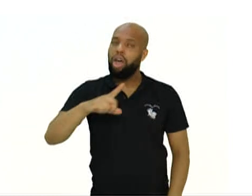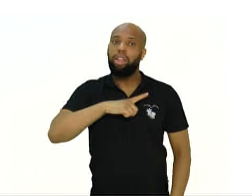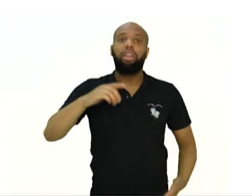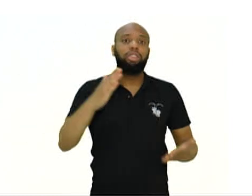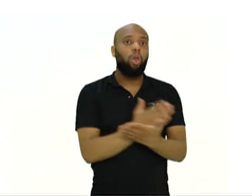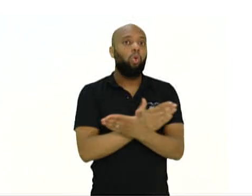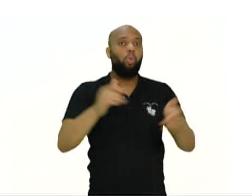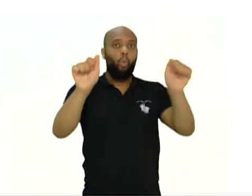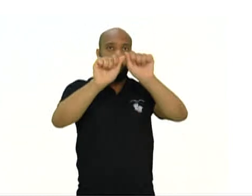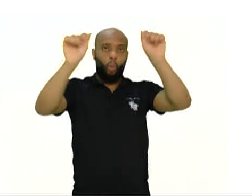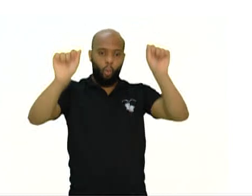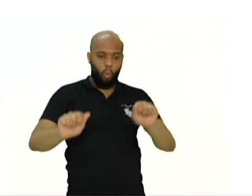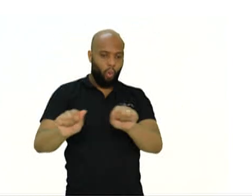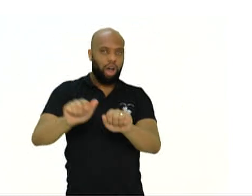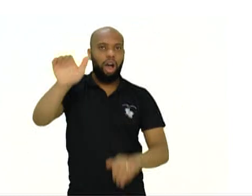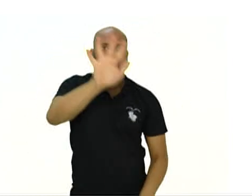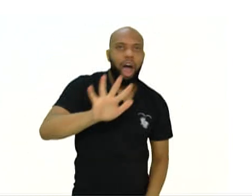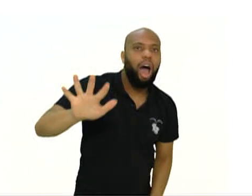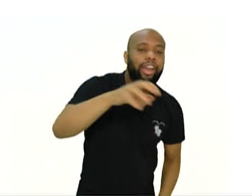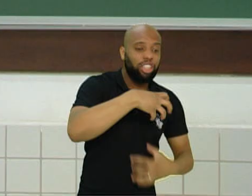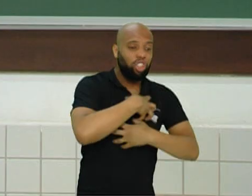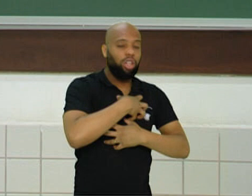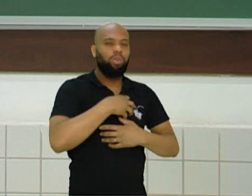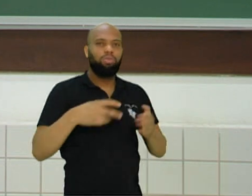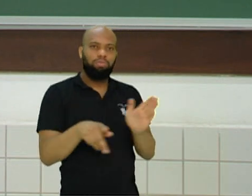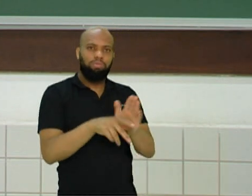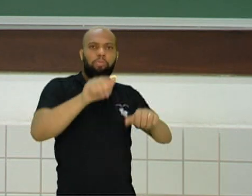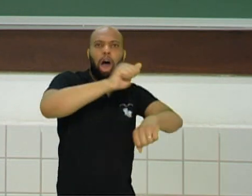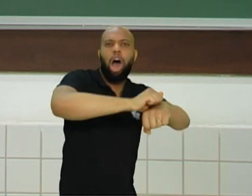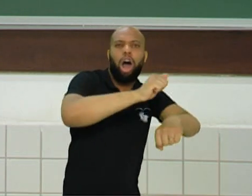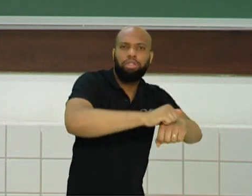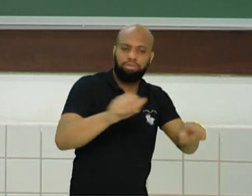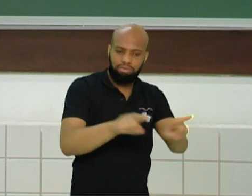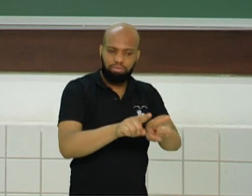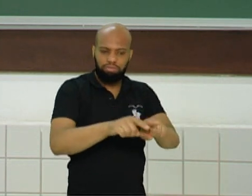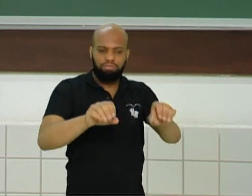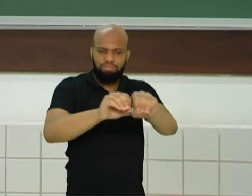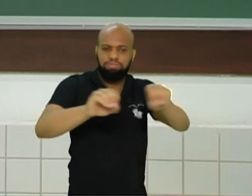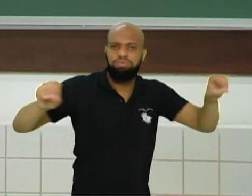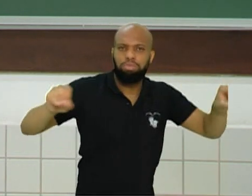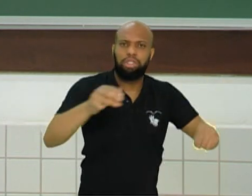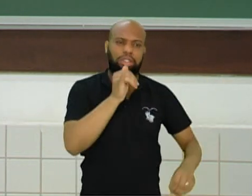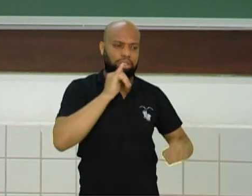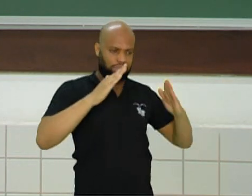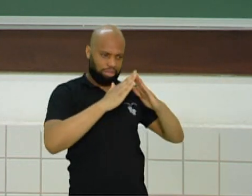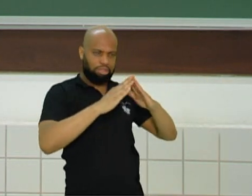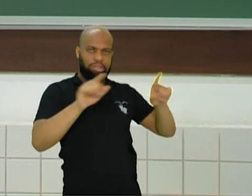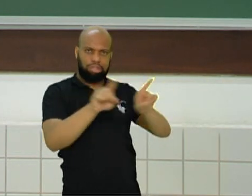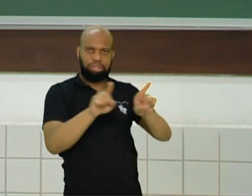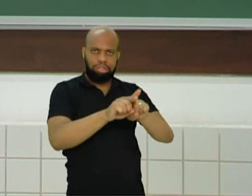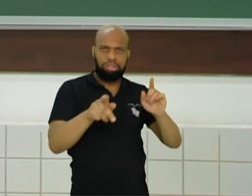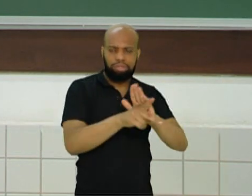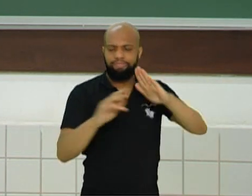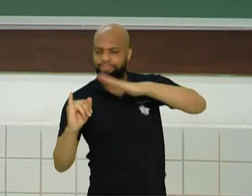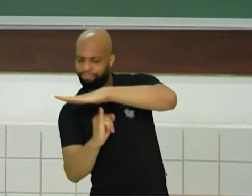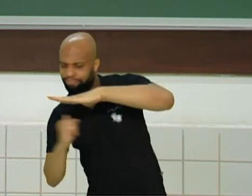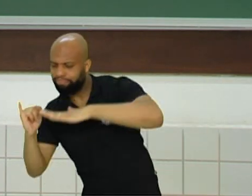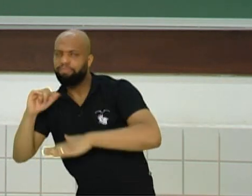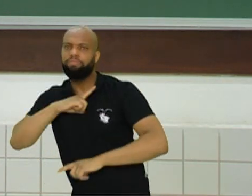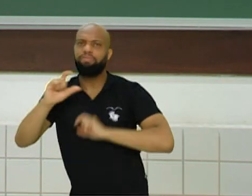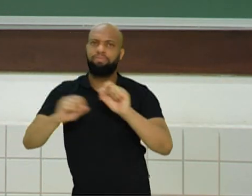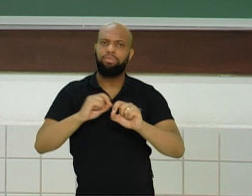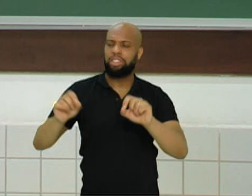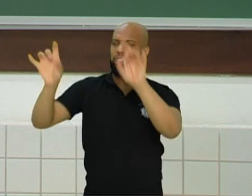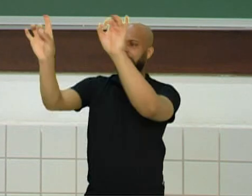áreas, principalmente as áreas mais precárias, em que o esgoto, né, seja pelas casas ou seja pela indústria, ele é lançado